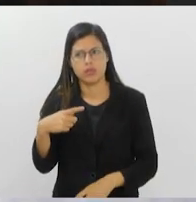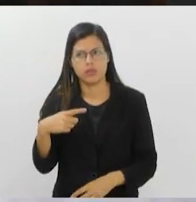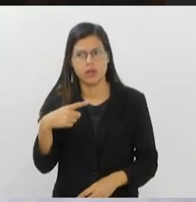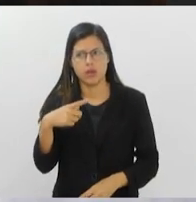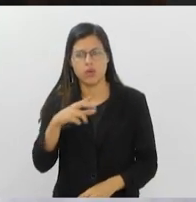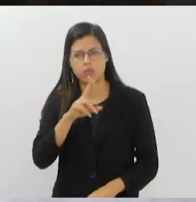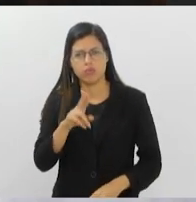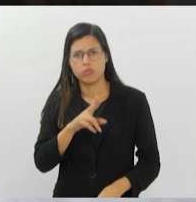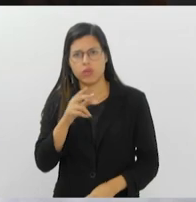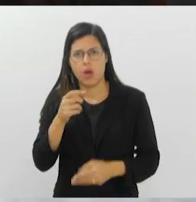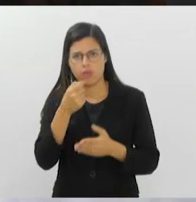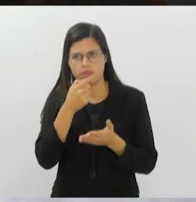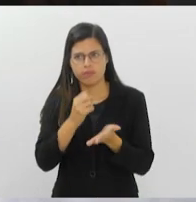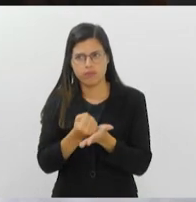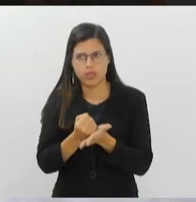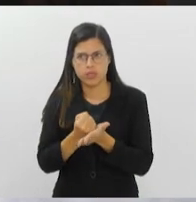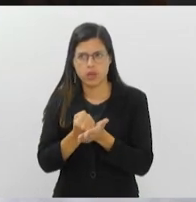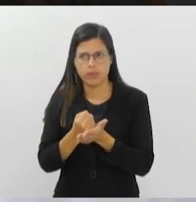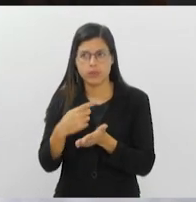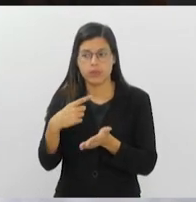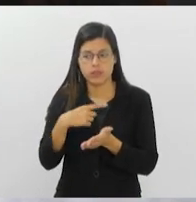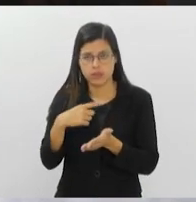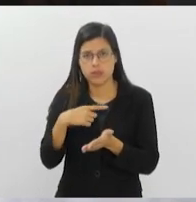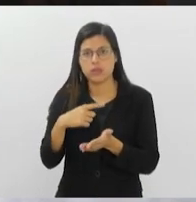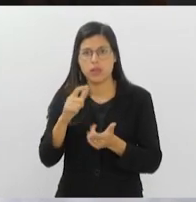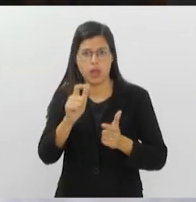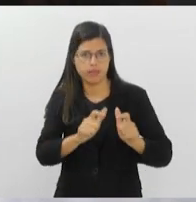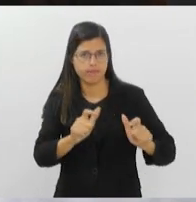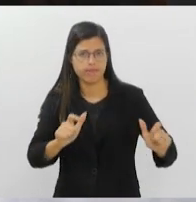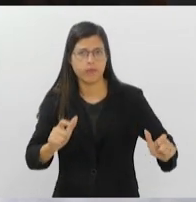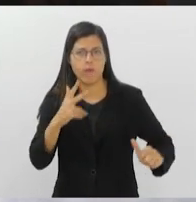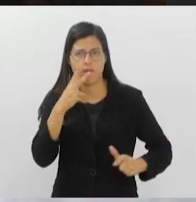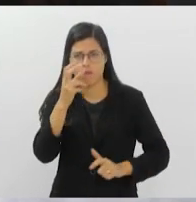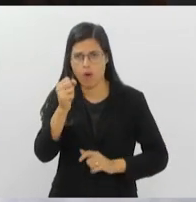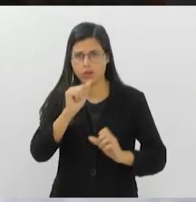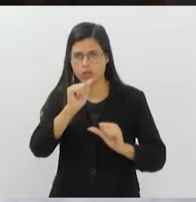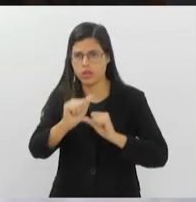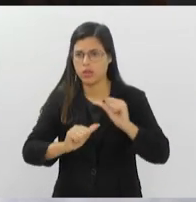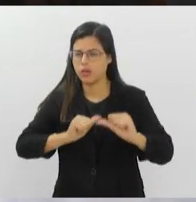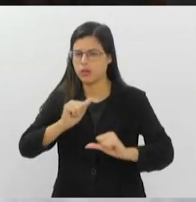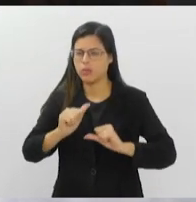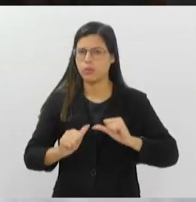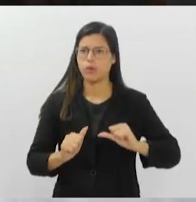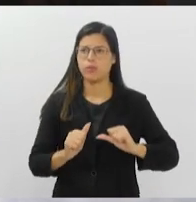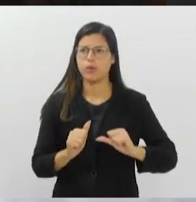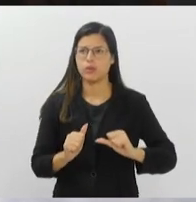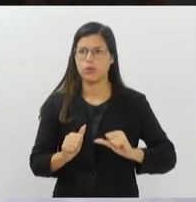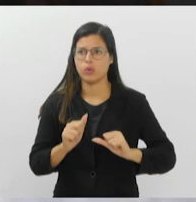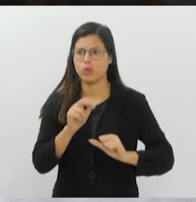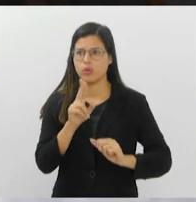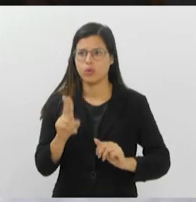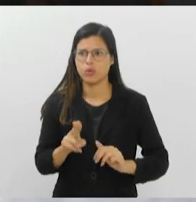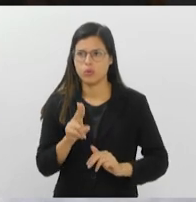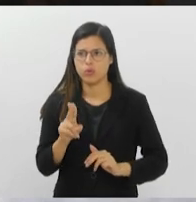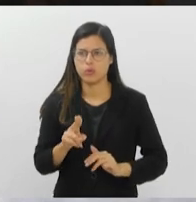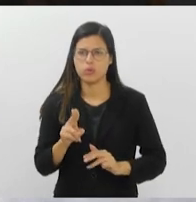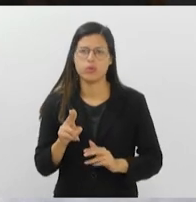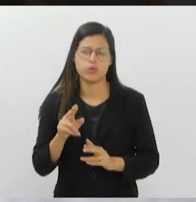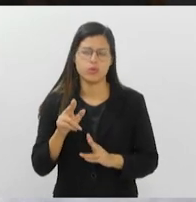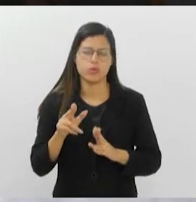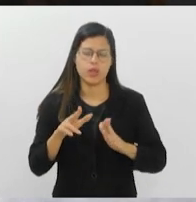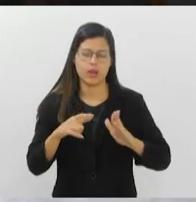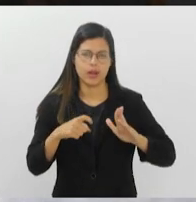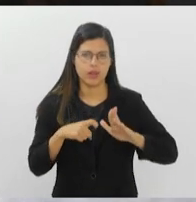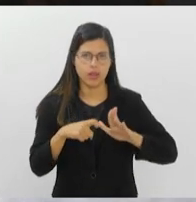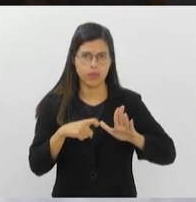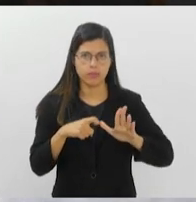medicamento indicado, e a gente tem casos muito fortes, muito transformadores do uso dos medicamentos à base da cannabis, que sejam de